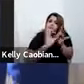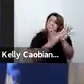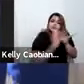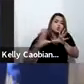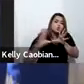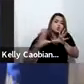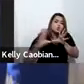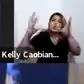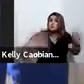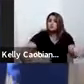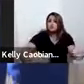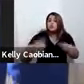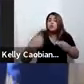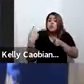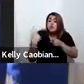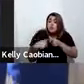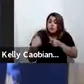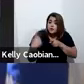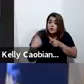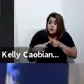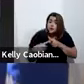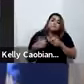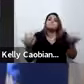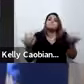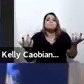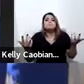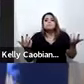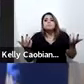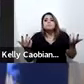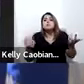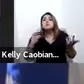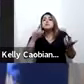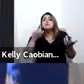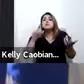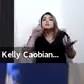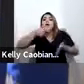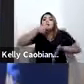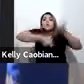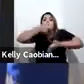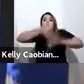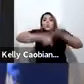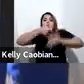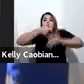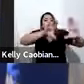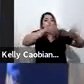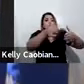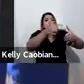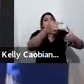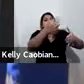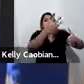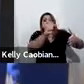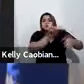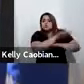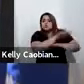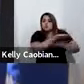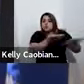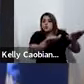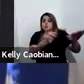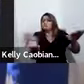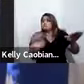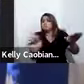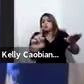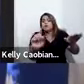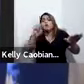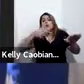foi uma luta apenas dos 747 demitidos, mas foi uma